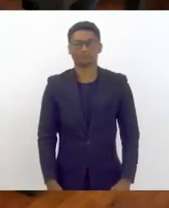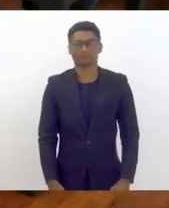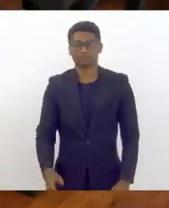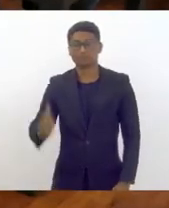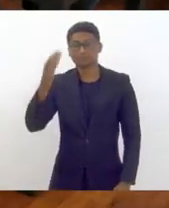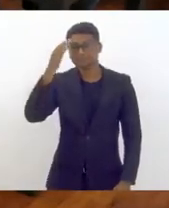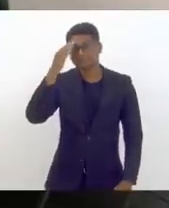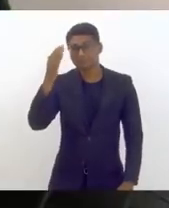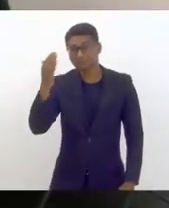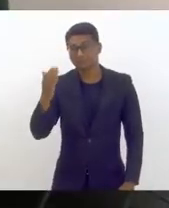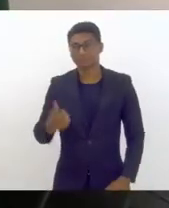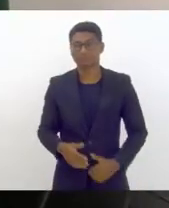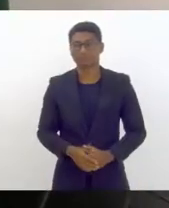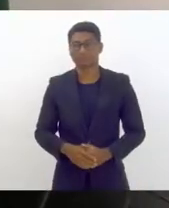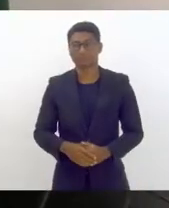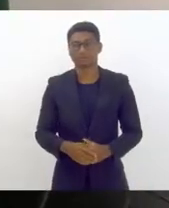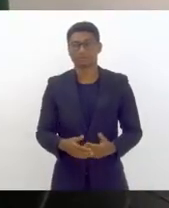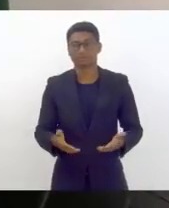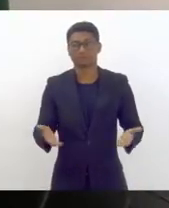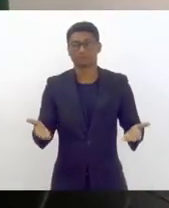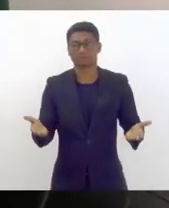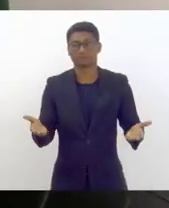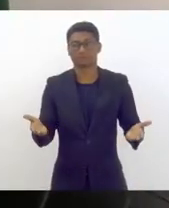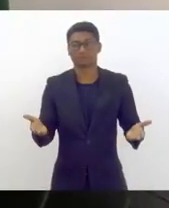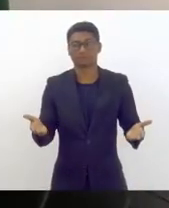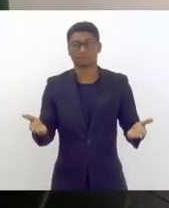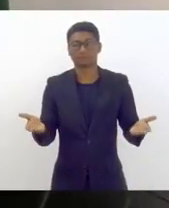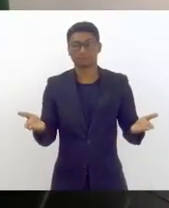Obrigado. Eu vou seguir aqui o trâmite